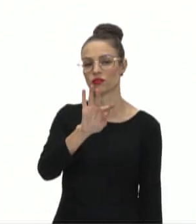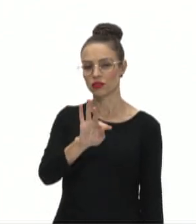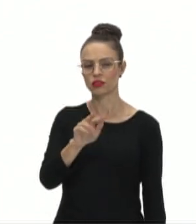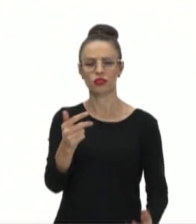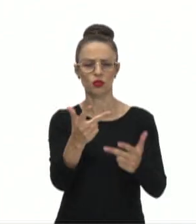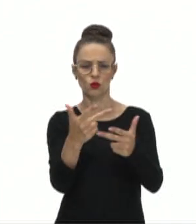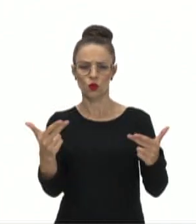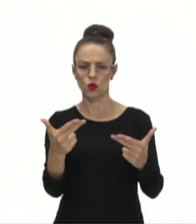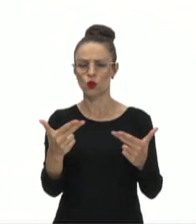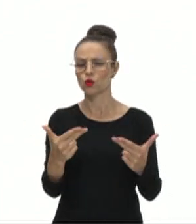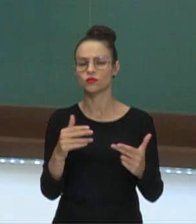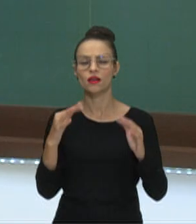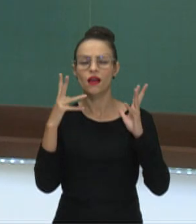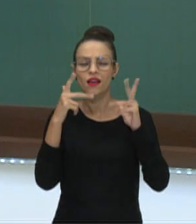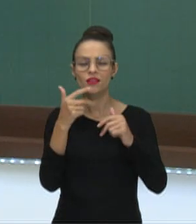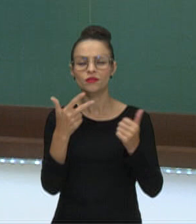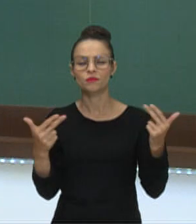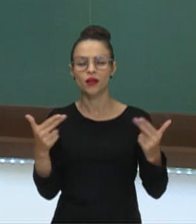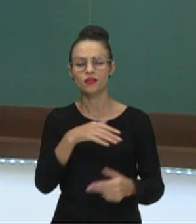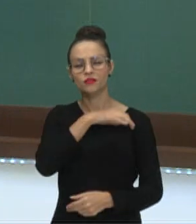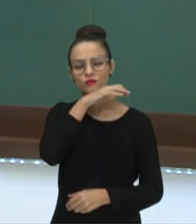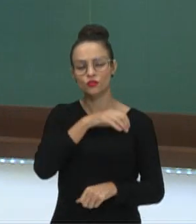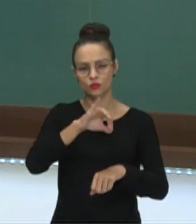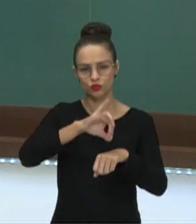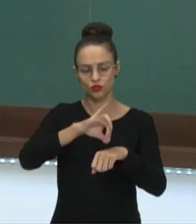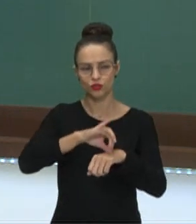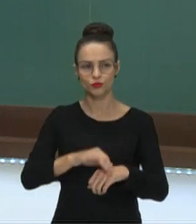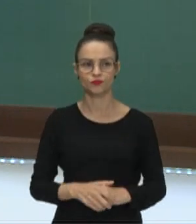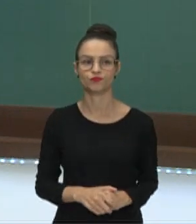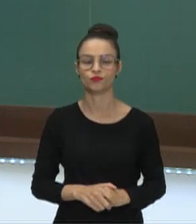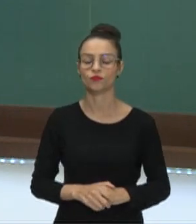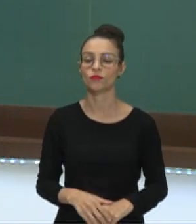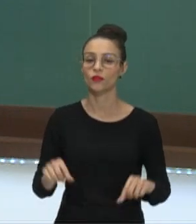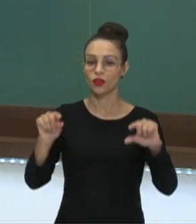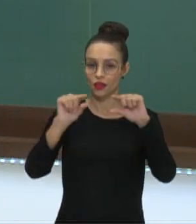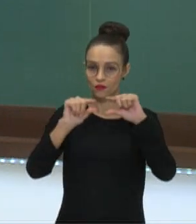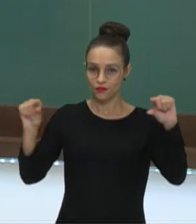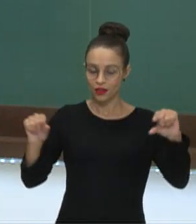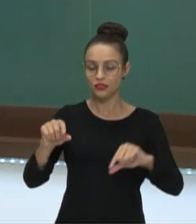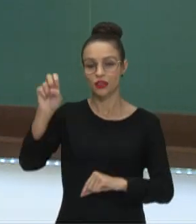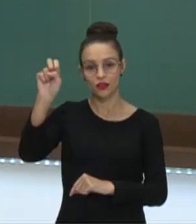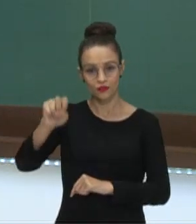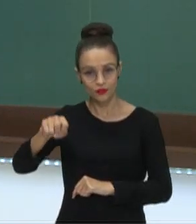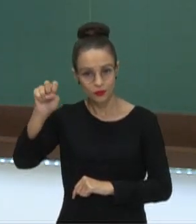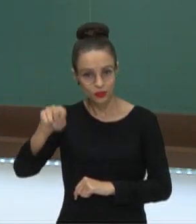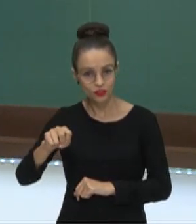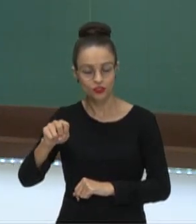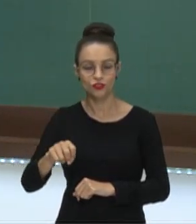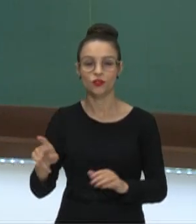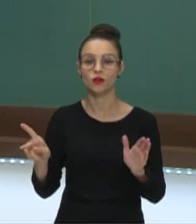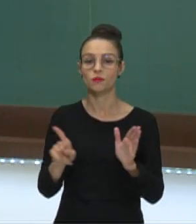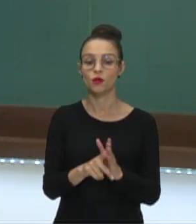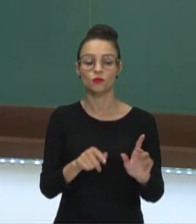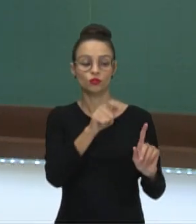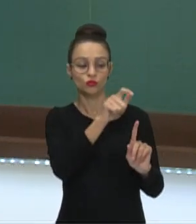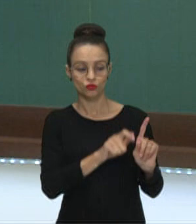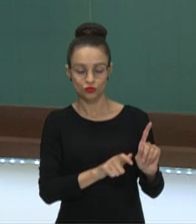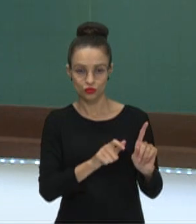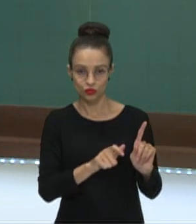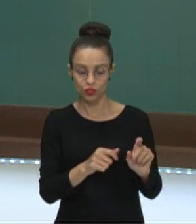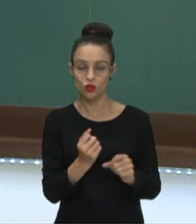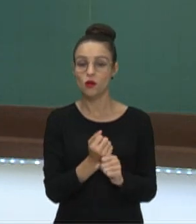para coisas, para animais e para objetos. Já nas minhas frases afirmativas, quando o meu sujeito estiver